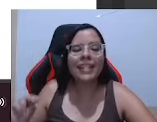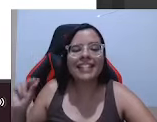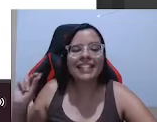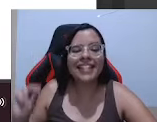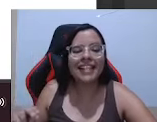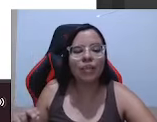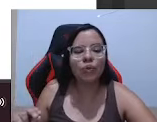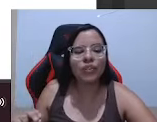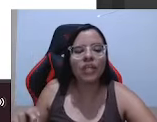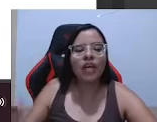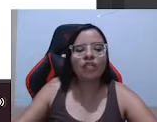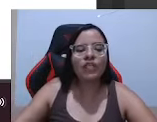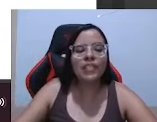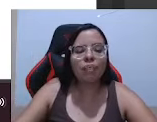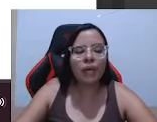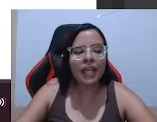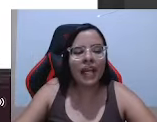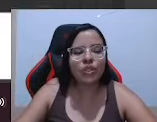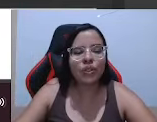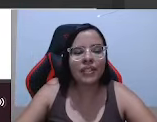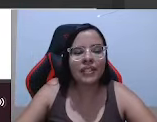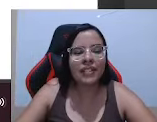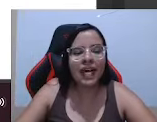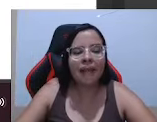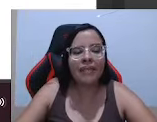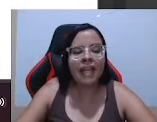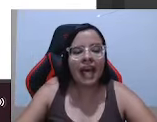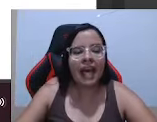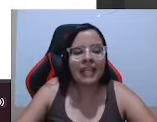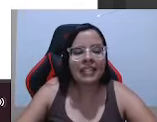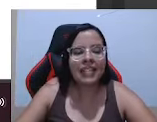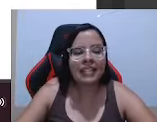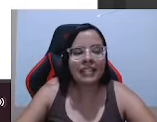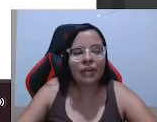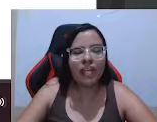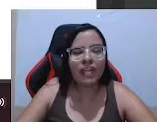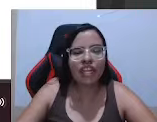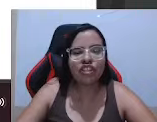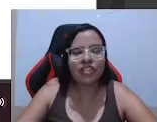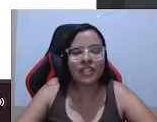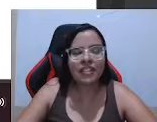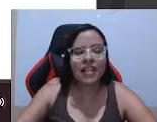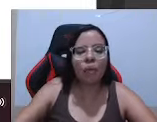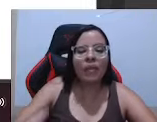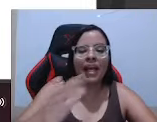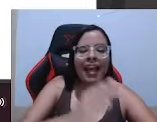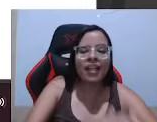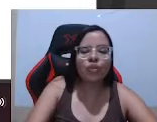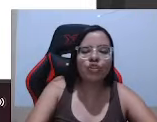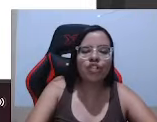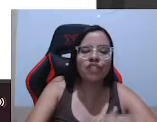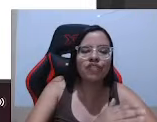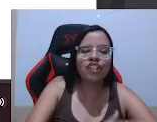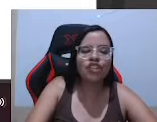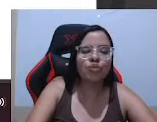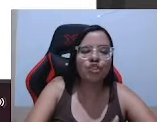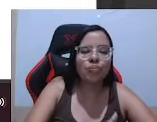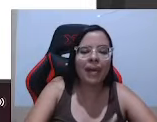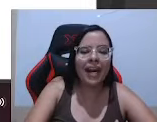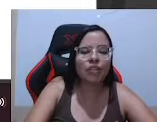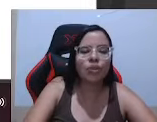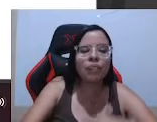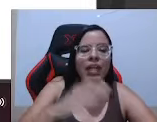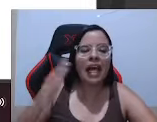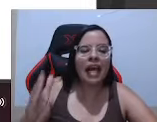mínimo 2 anos. Você poderá solicitar a isenção da taxa de inscrição entre os dias 21